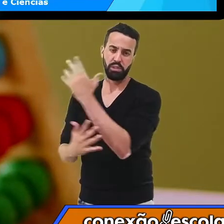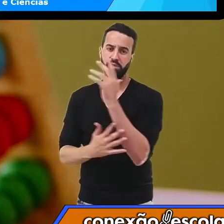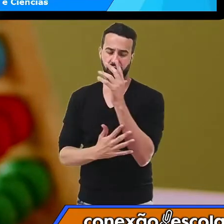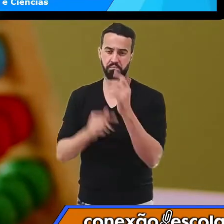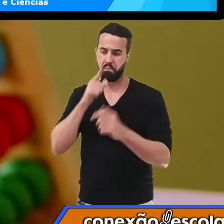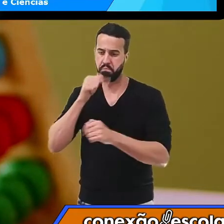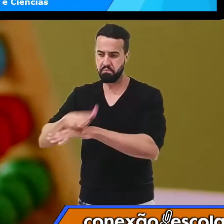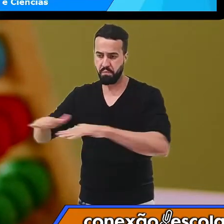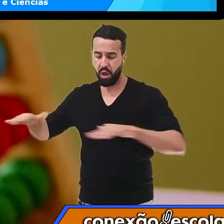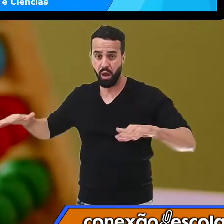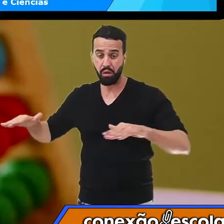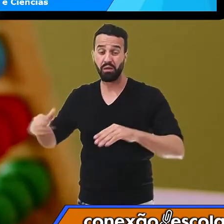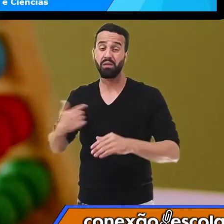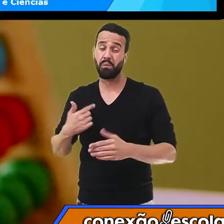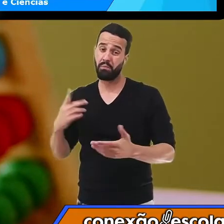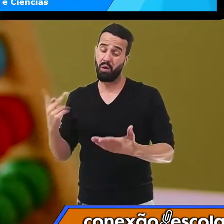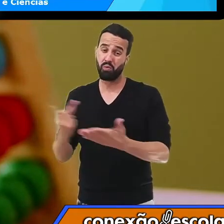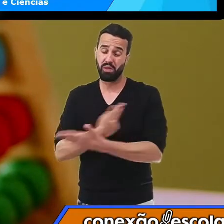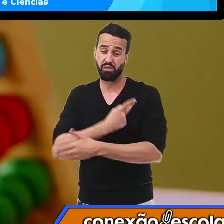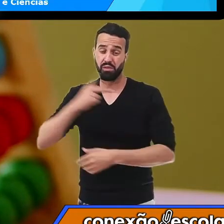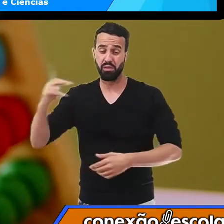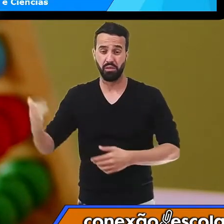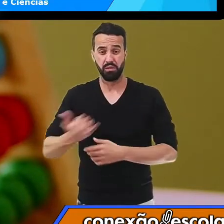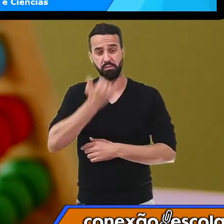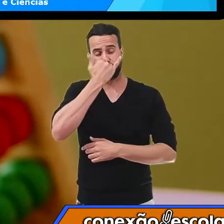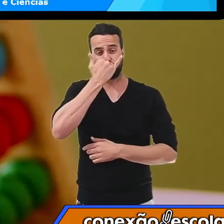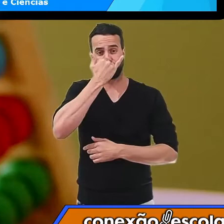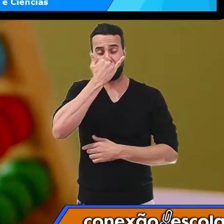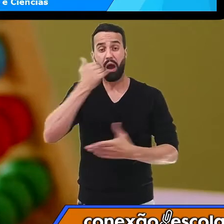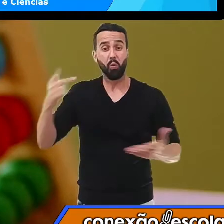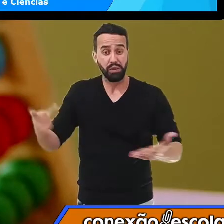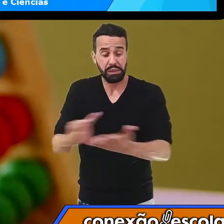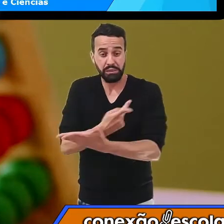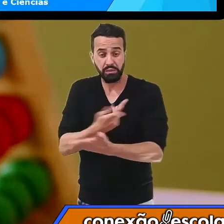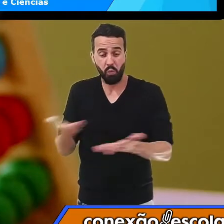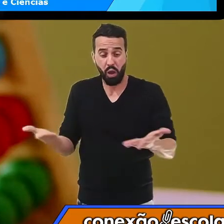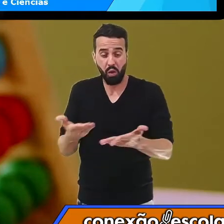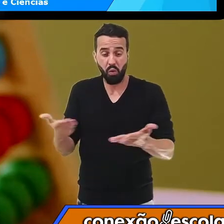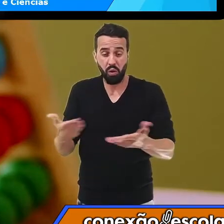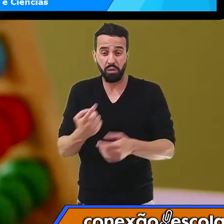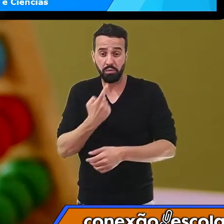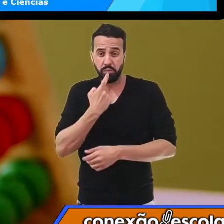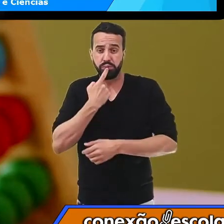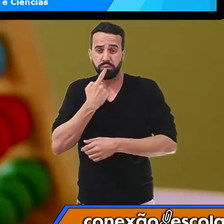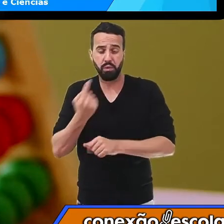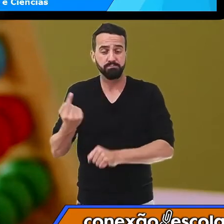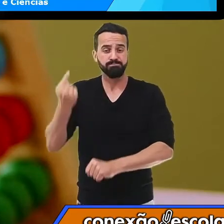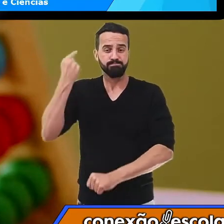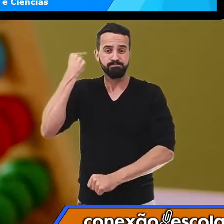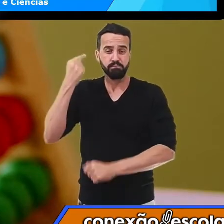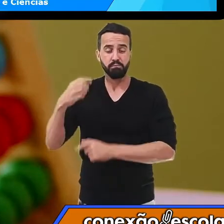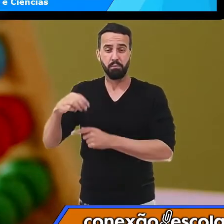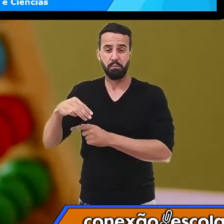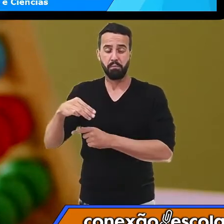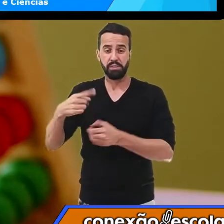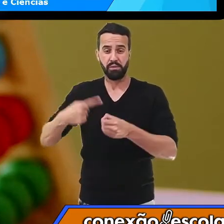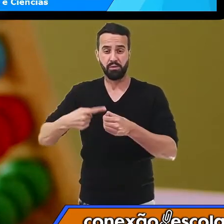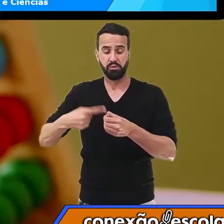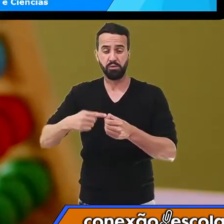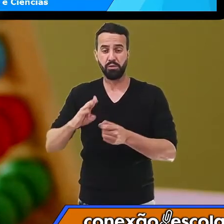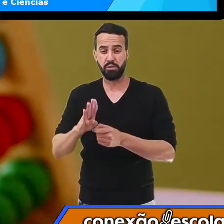quando ocorrem tragédias, como a que a gente recentemente presenciou, né, em Mariana,